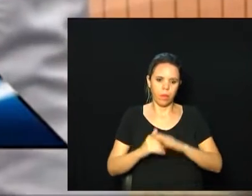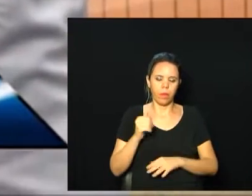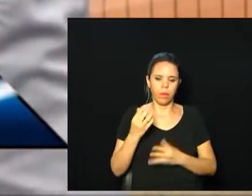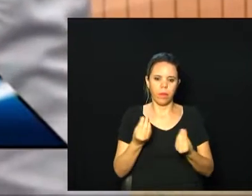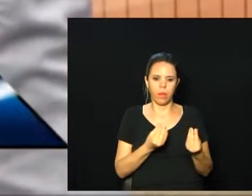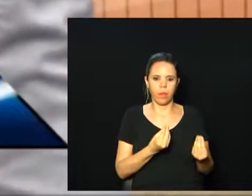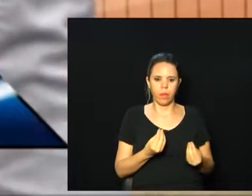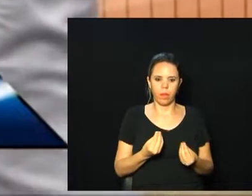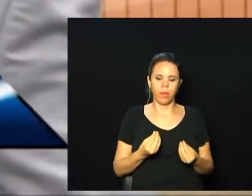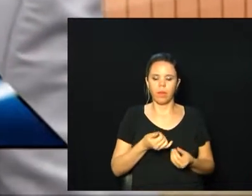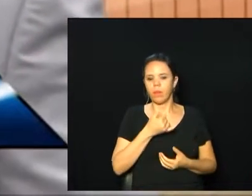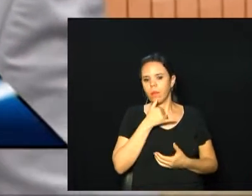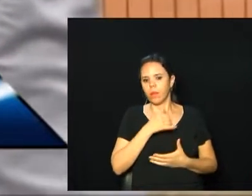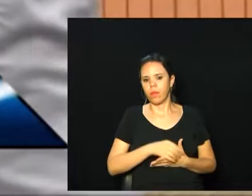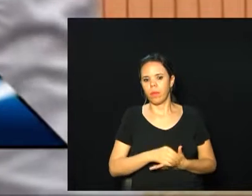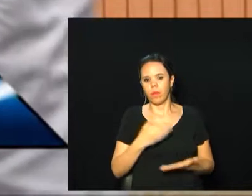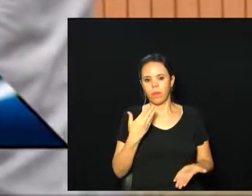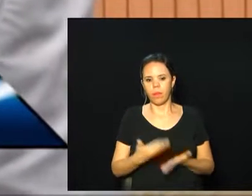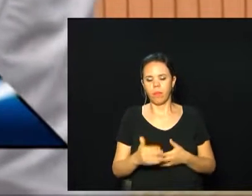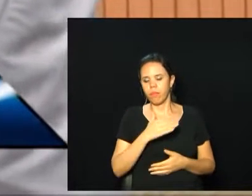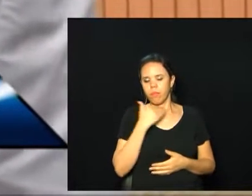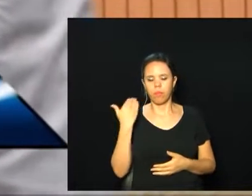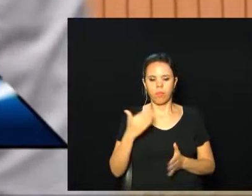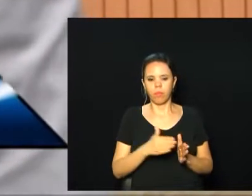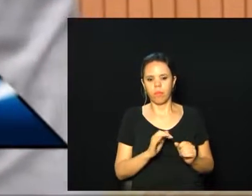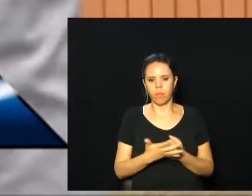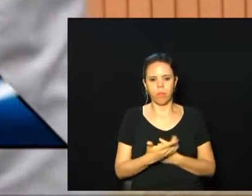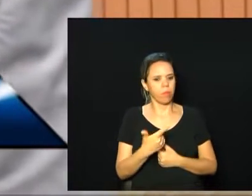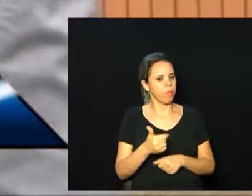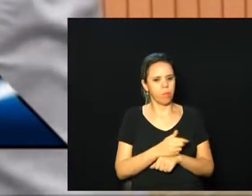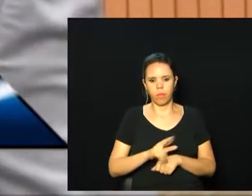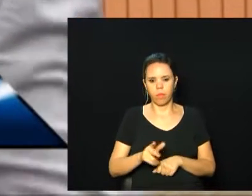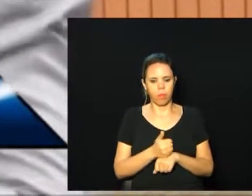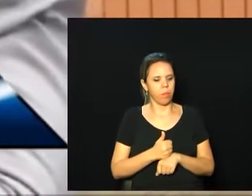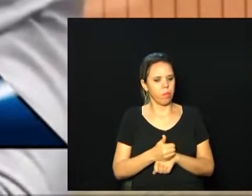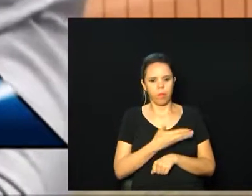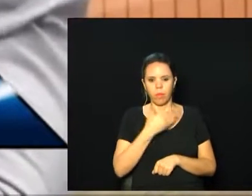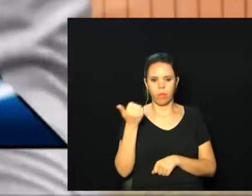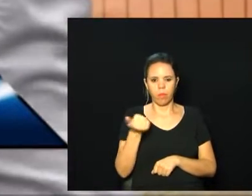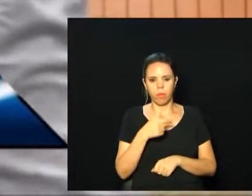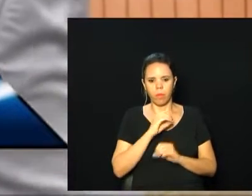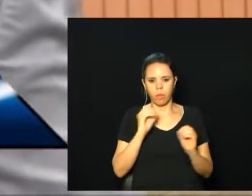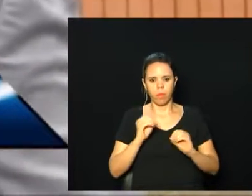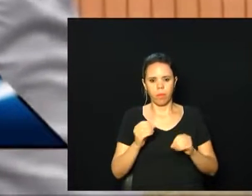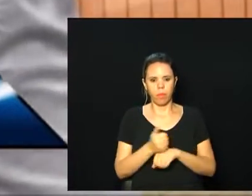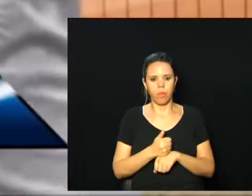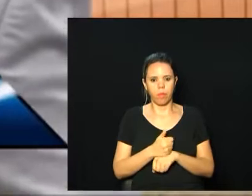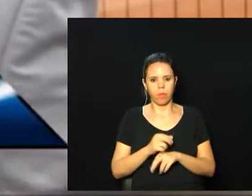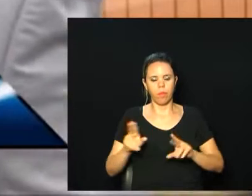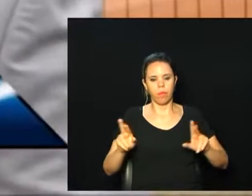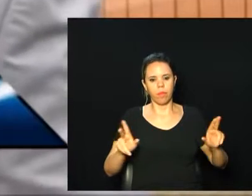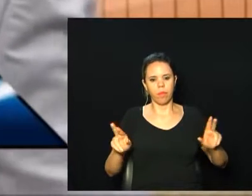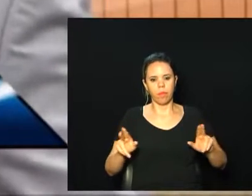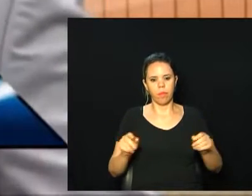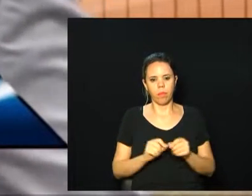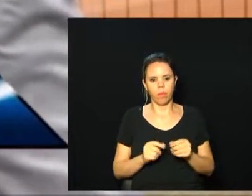muitos, infelizmente, perderam a vida na pandemia. Não são profissionais melhores do que nenhuma categoria, mas são diferenciados naquilo